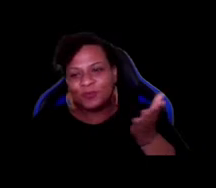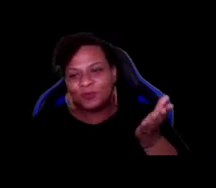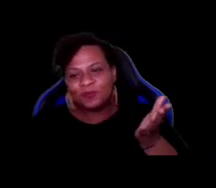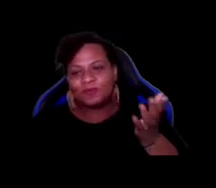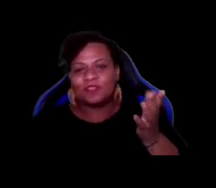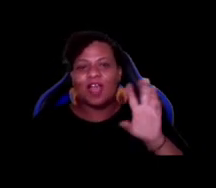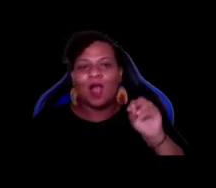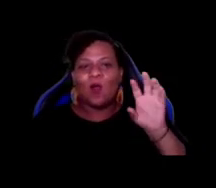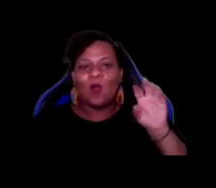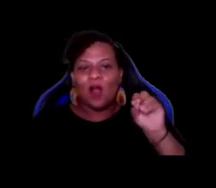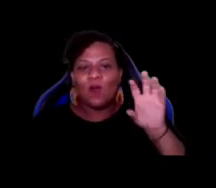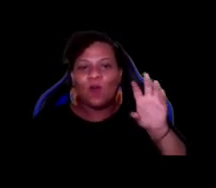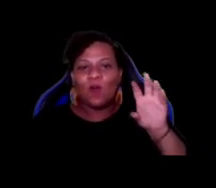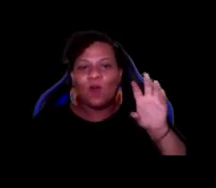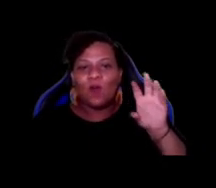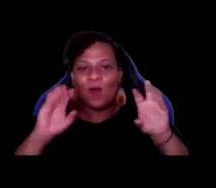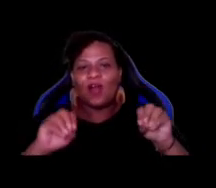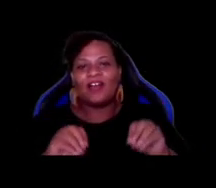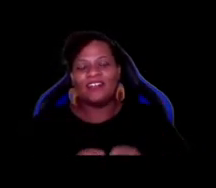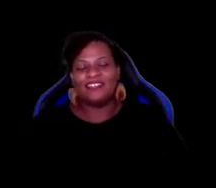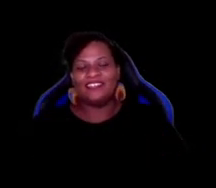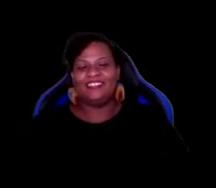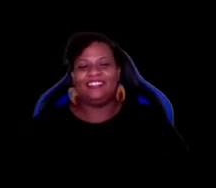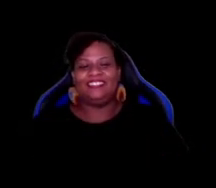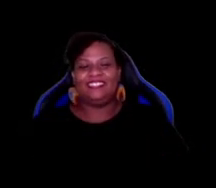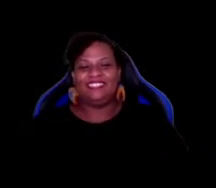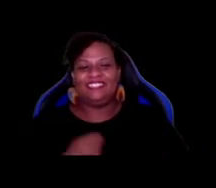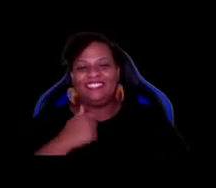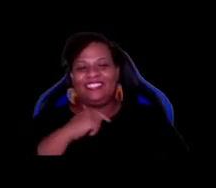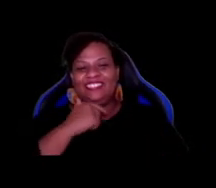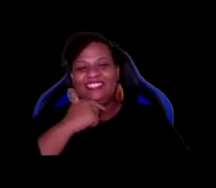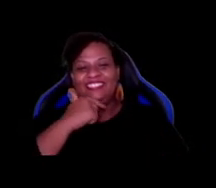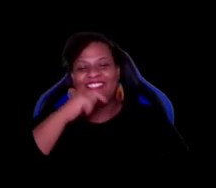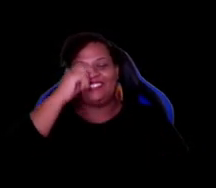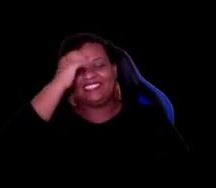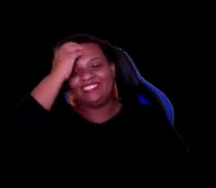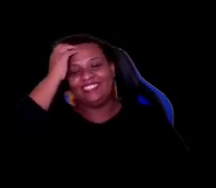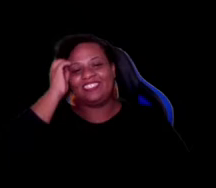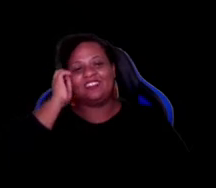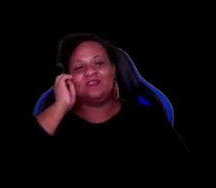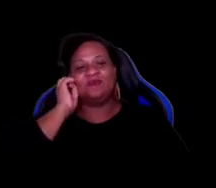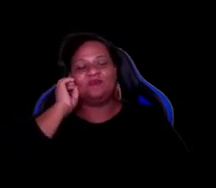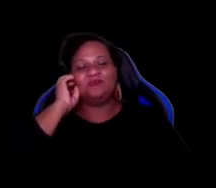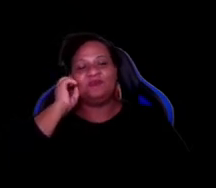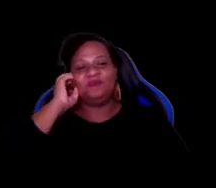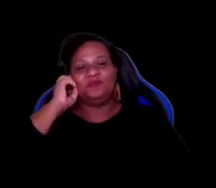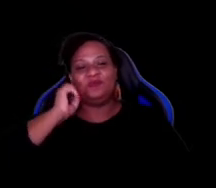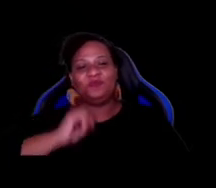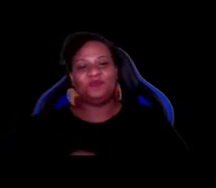um uau-au aí no meio da conversa. Mas, enfim. Então, assim,